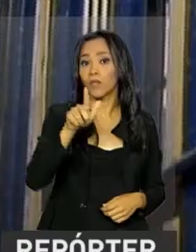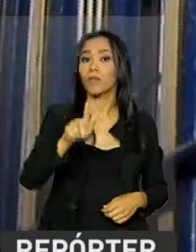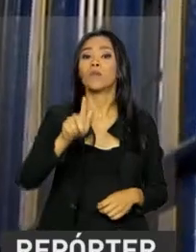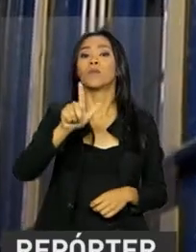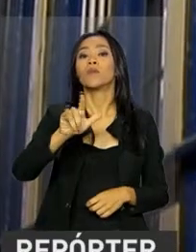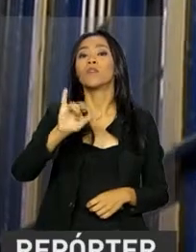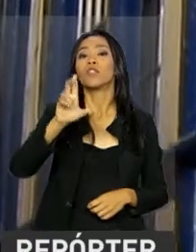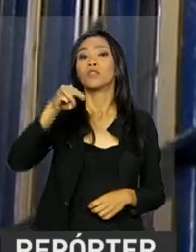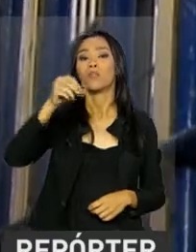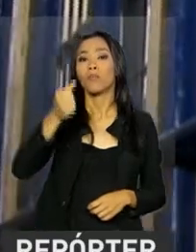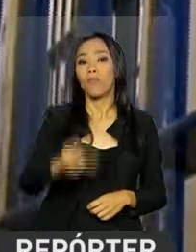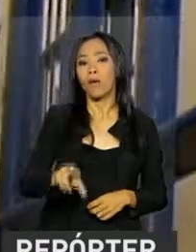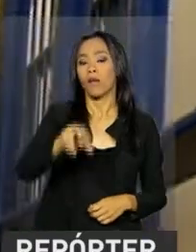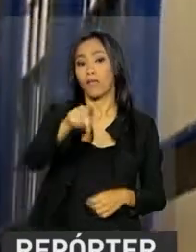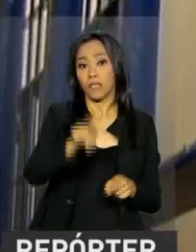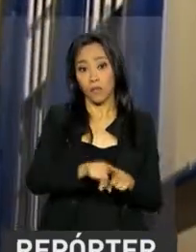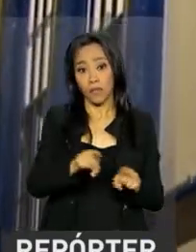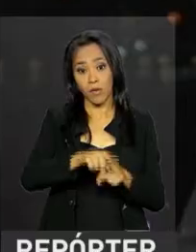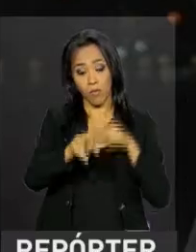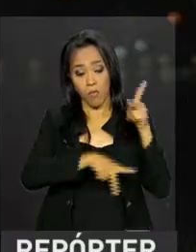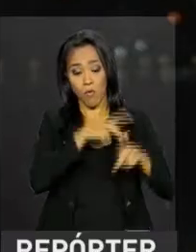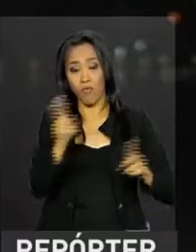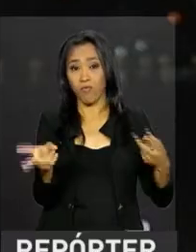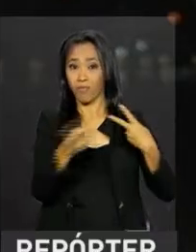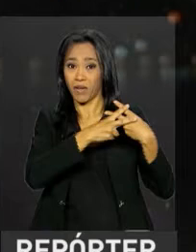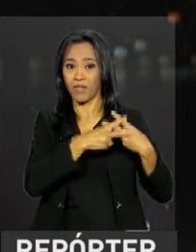com a população encarcerada